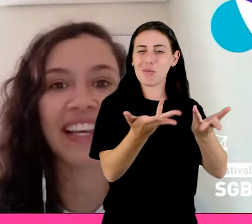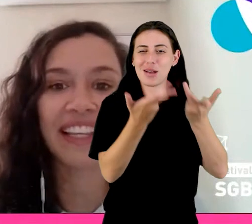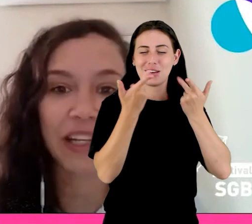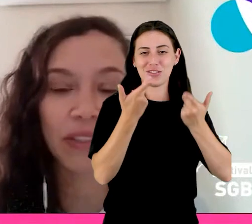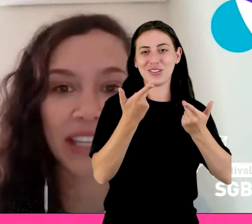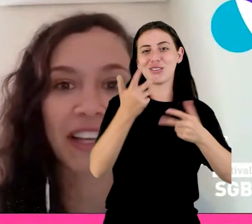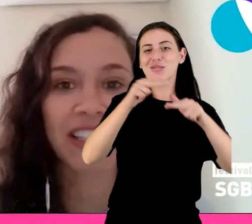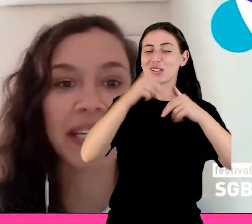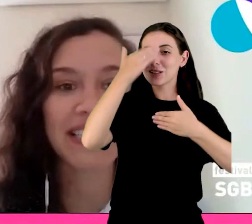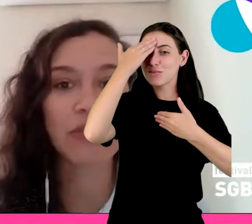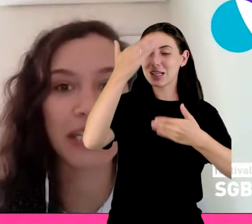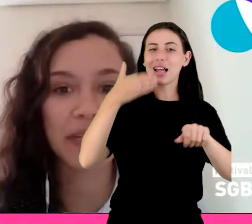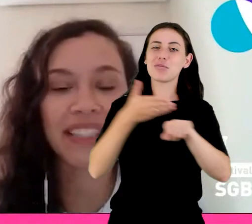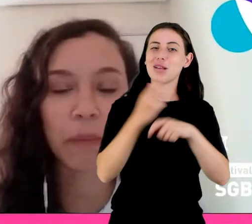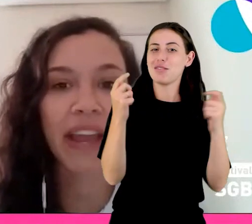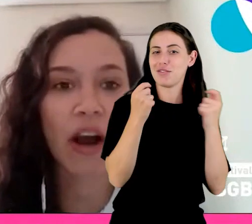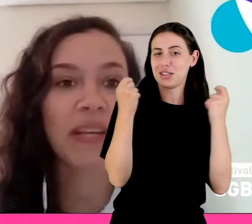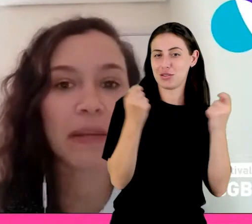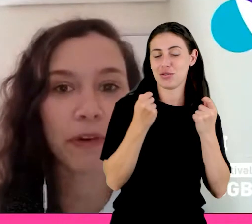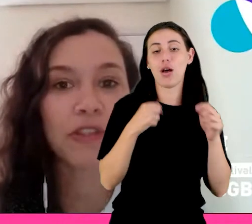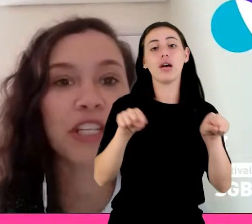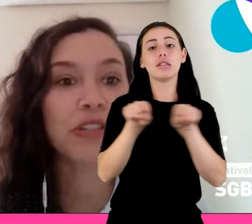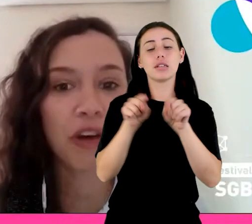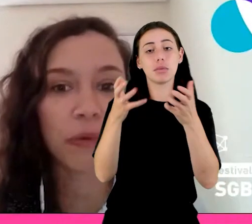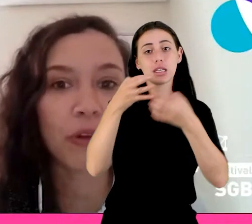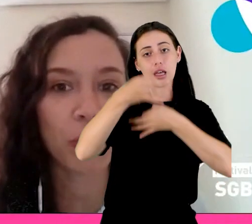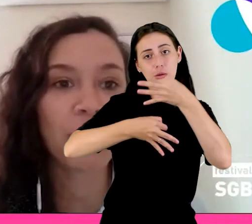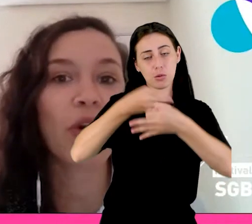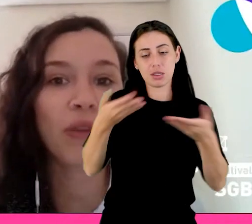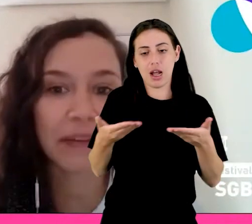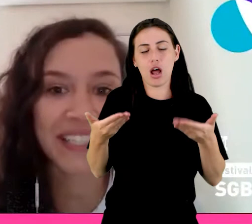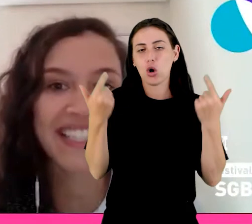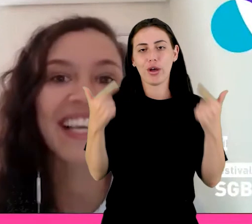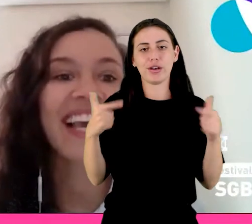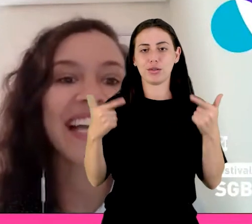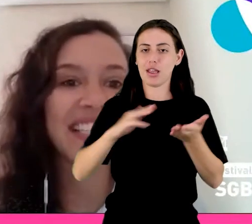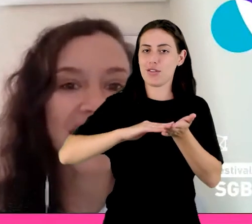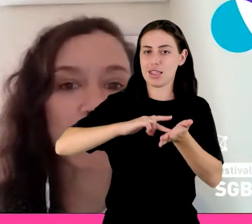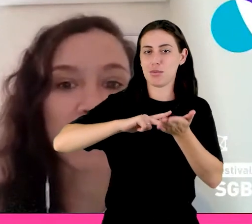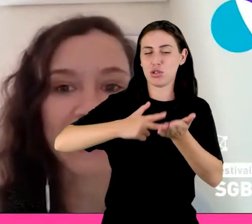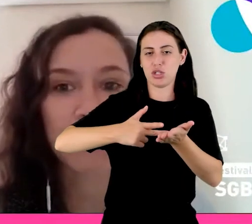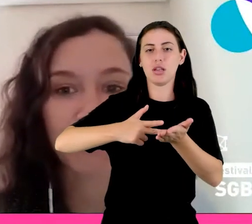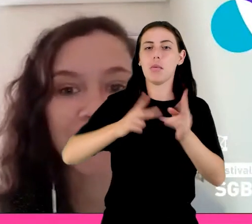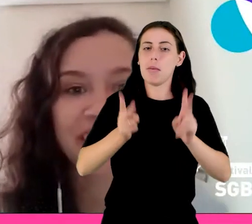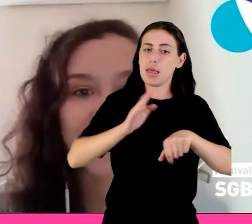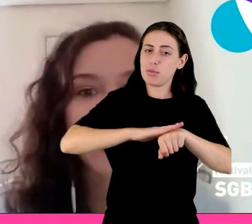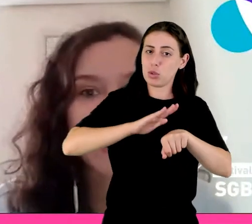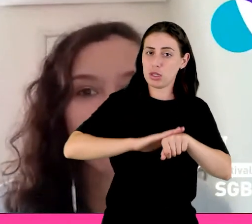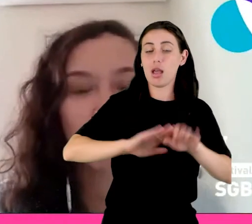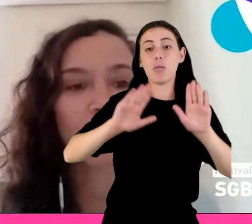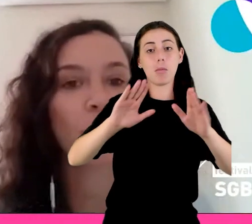né, que aqui não teve a interpretação de Libras em tempo real, mas depois os vídeos vão para o YouTube com Libras. A gente sempre preza por um